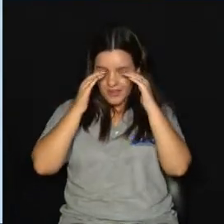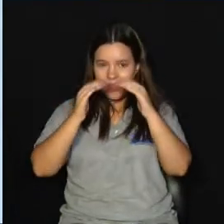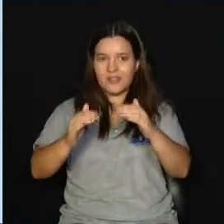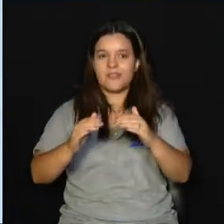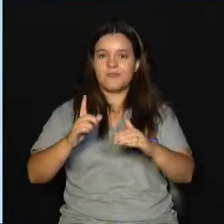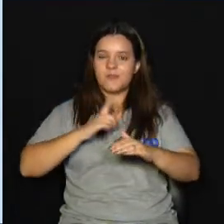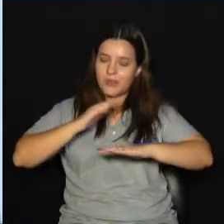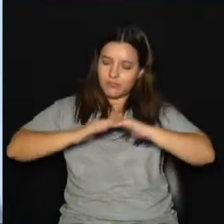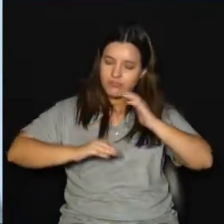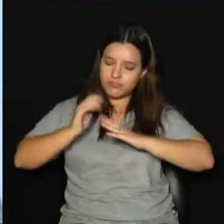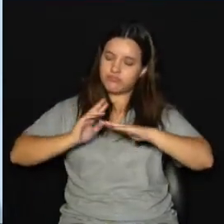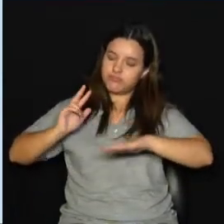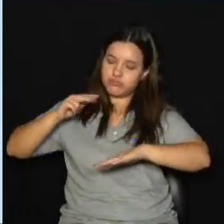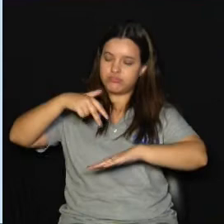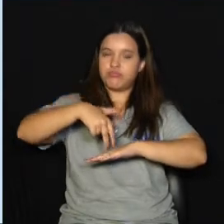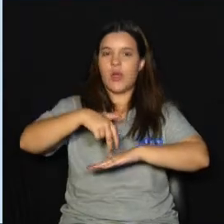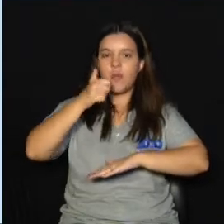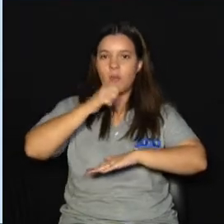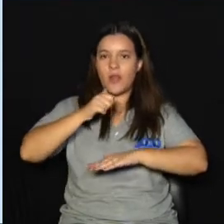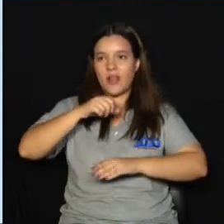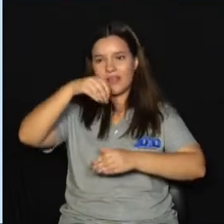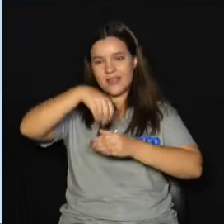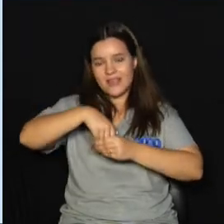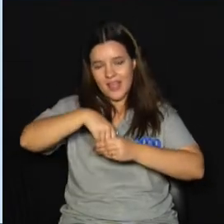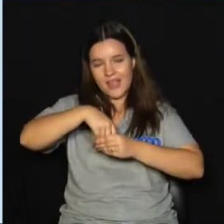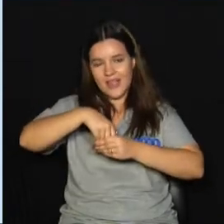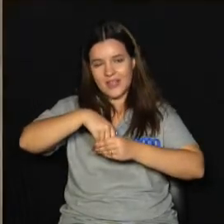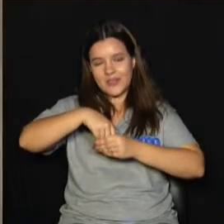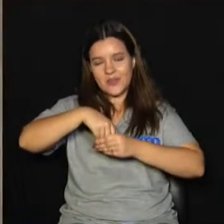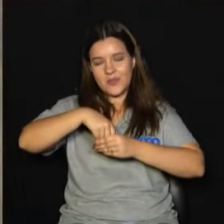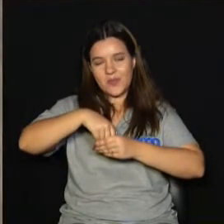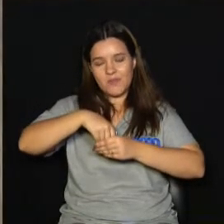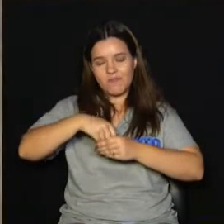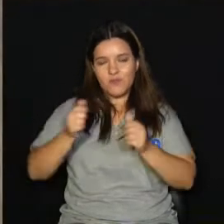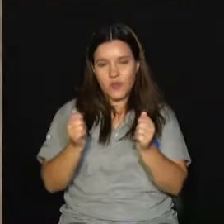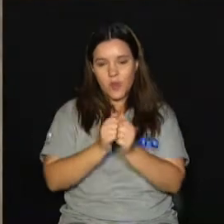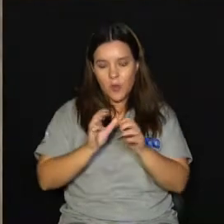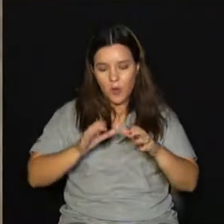de atuação de mulheres dentro das câmaras. Bacana.